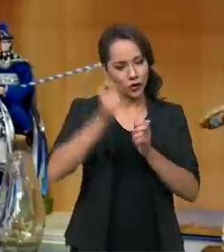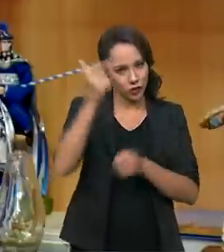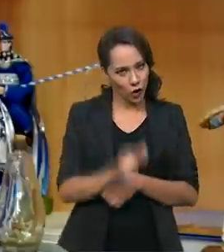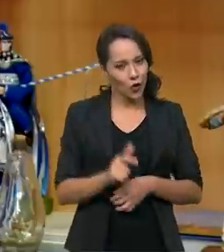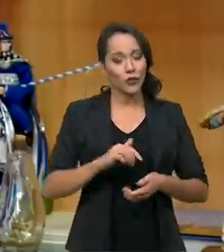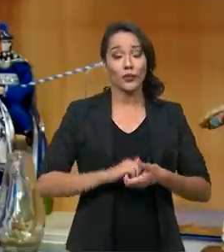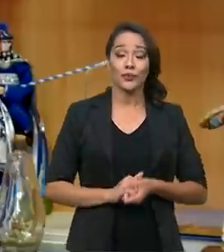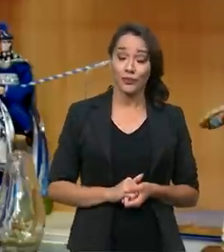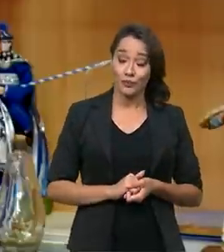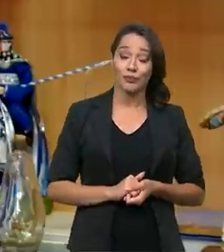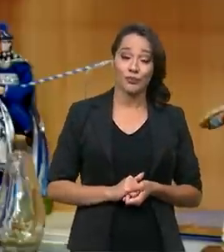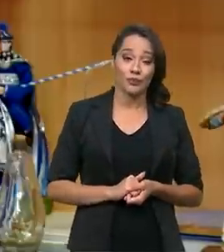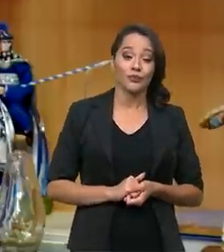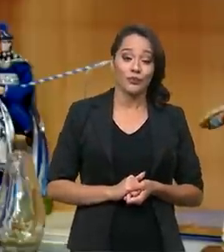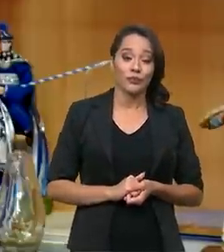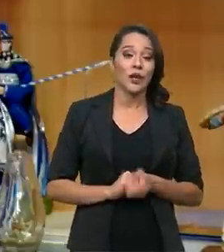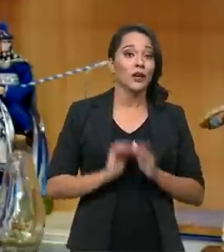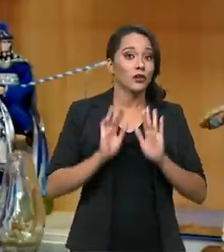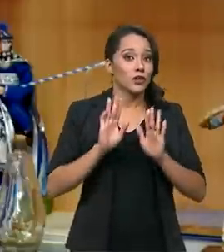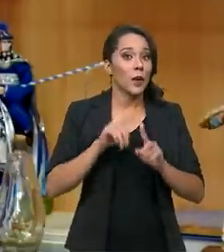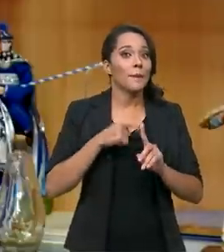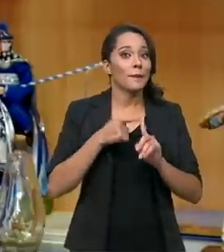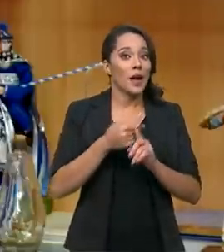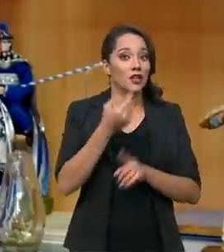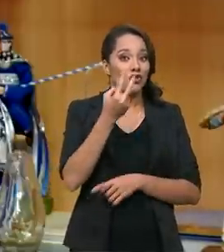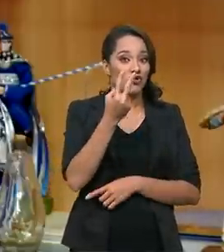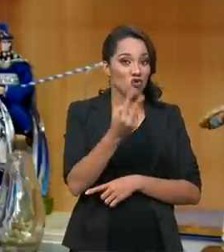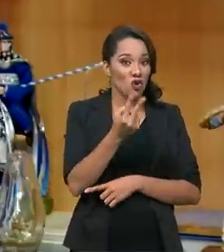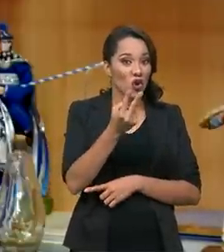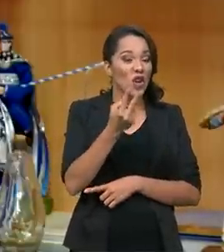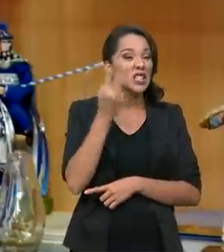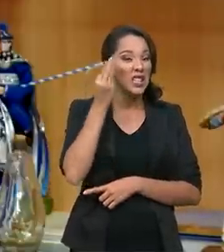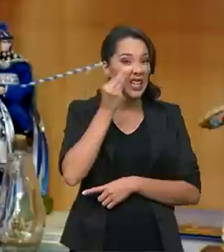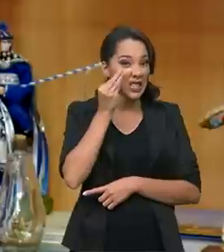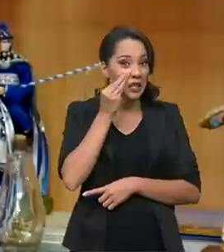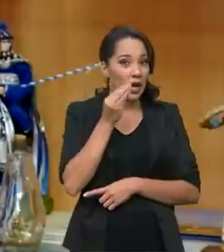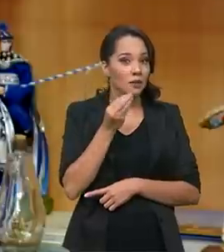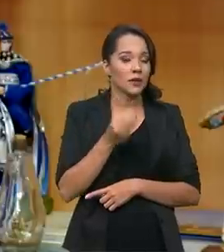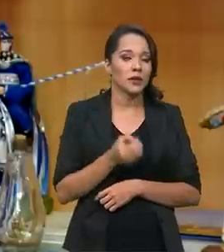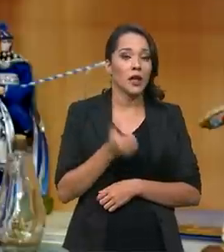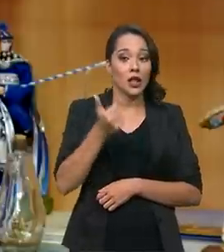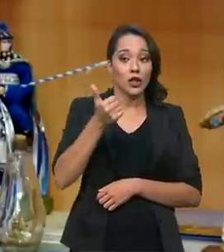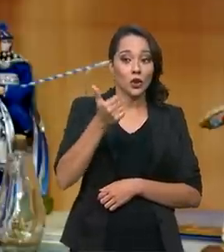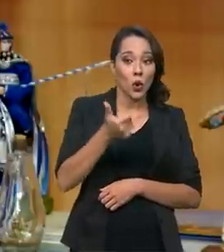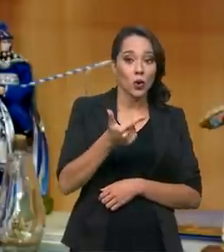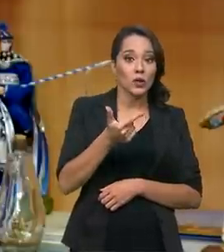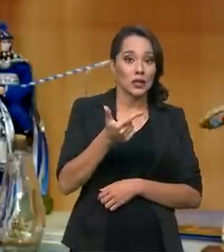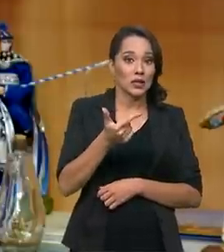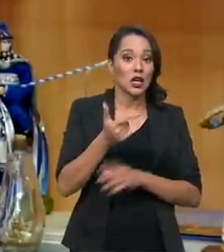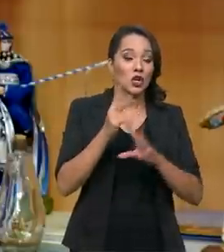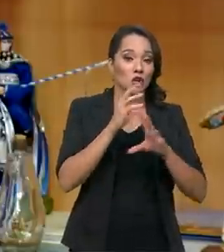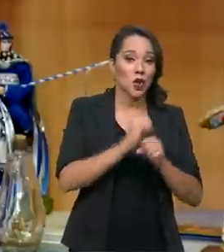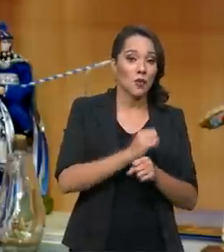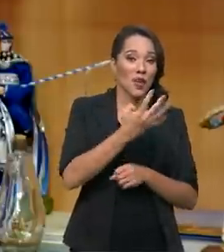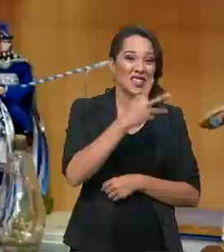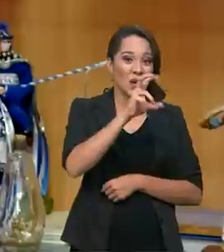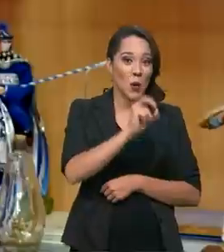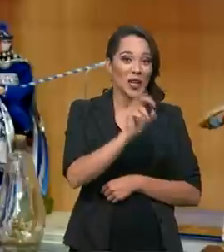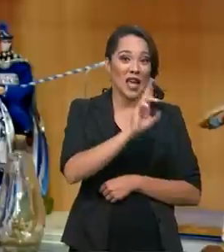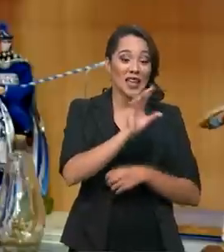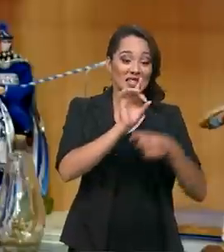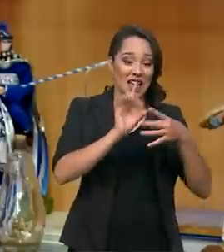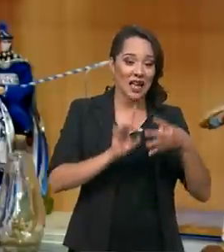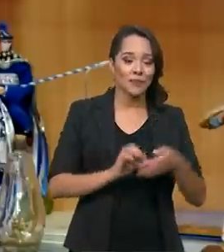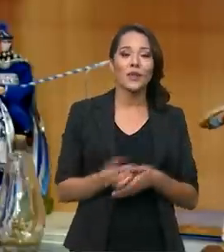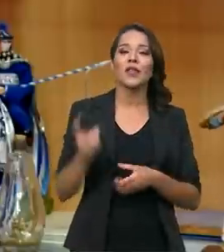outro né já são mais dois exames vezes levar um dos 12 exame 450 da